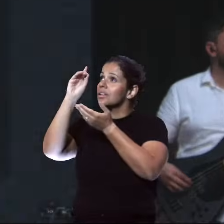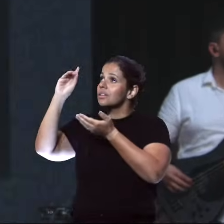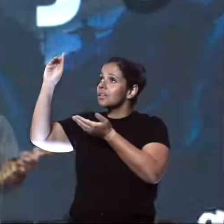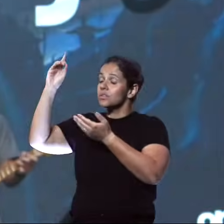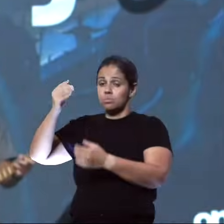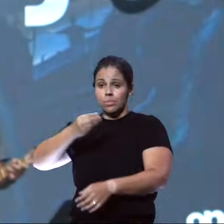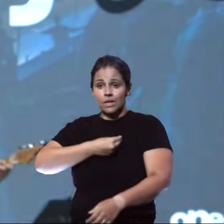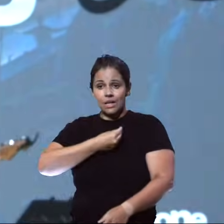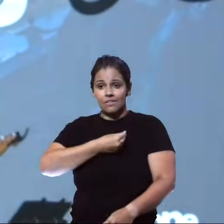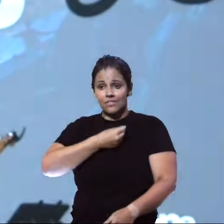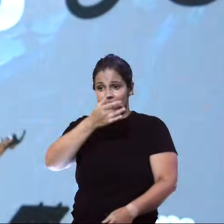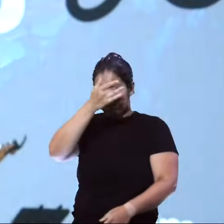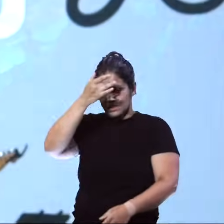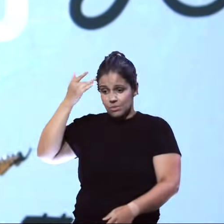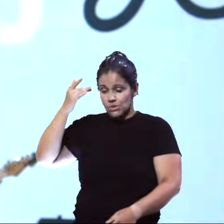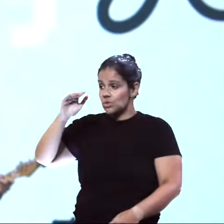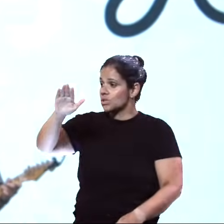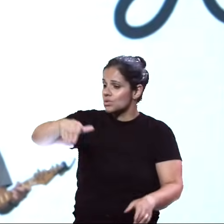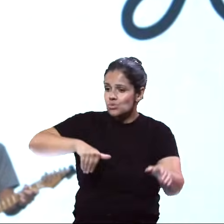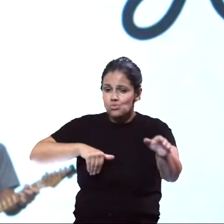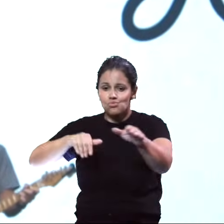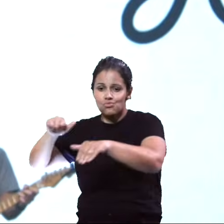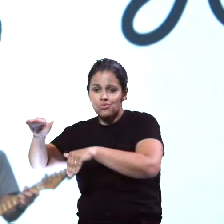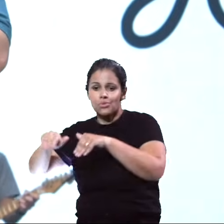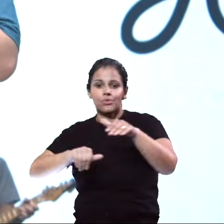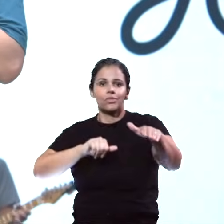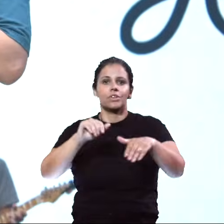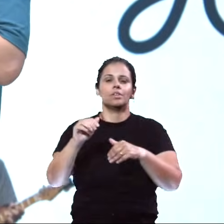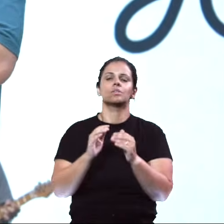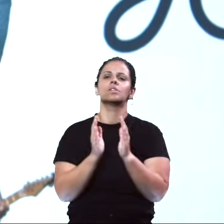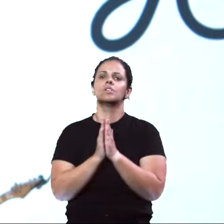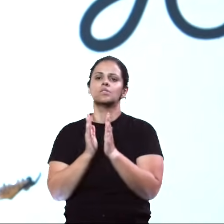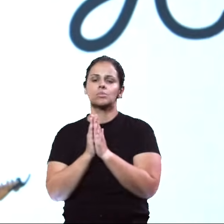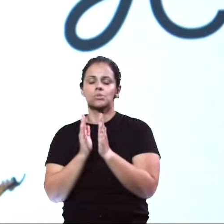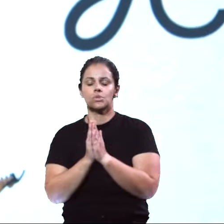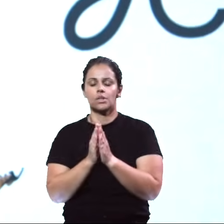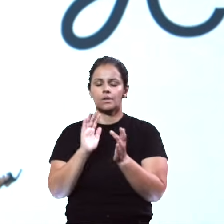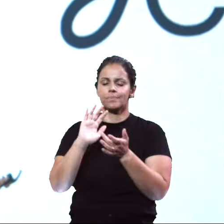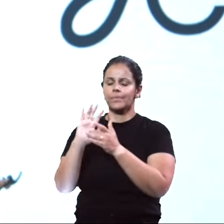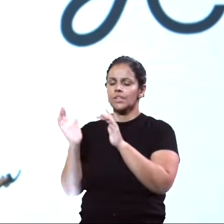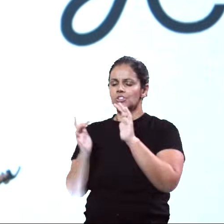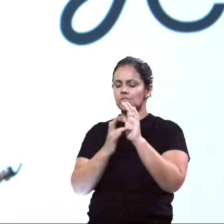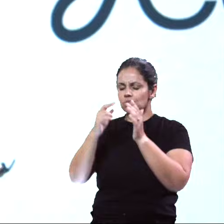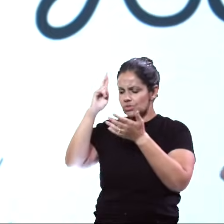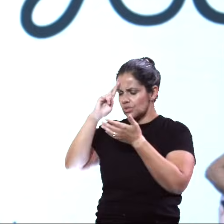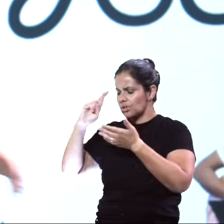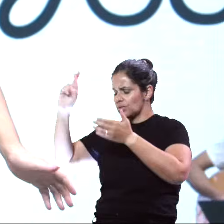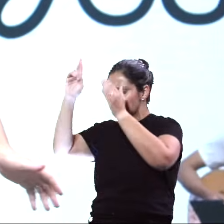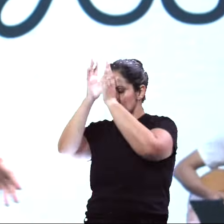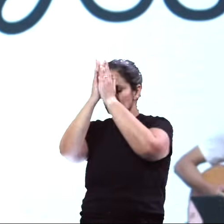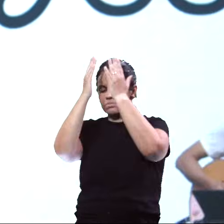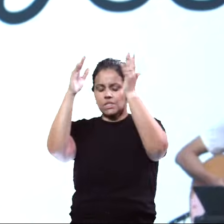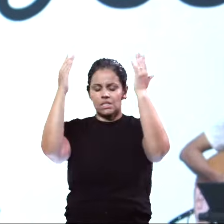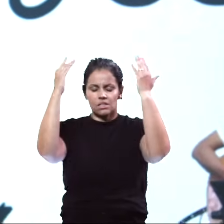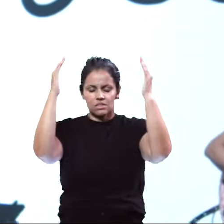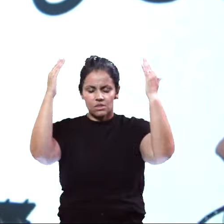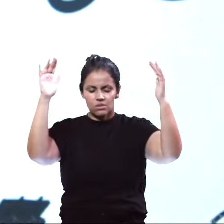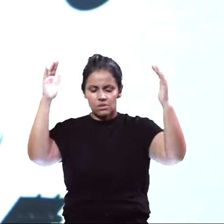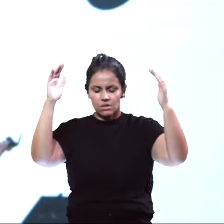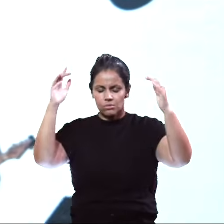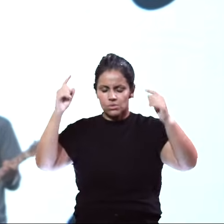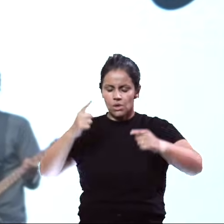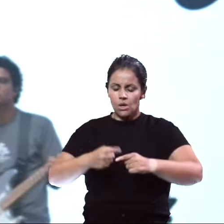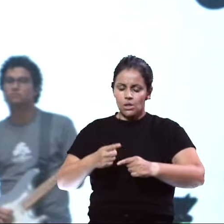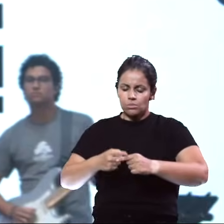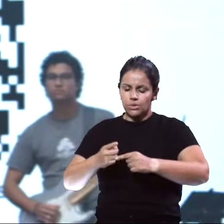hoje. Amém? Você acredita nisso? Vamos orar dessa forma. Senhor Jesus, nós Te exaltamos, Pai, porque o Senhor tem um novo tempo na